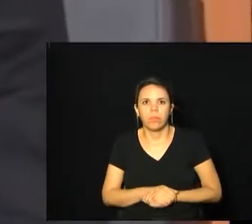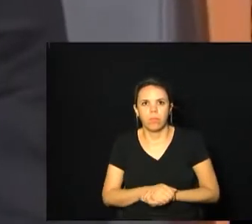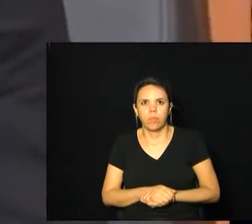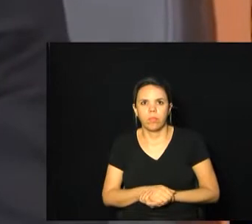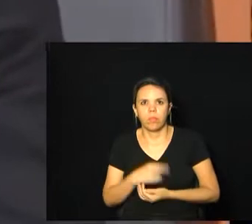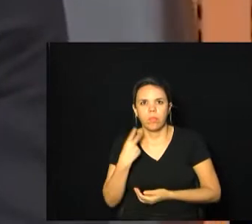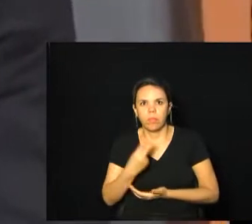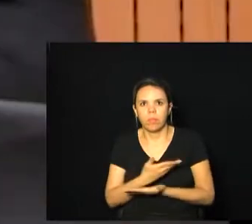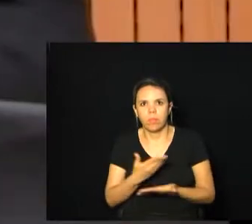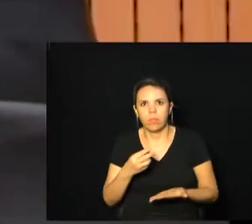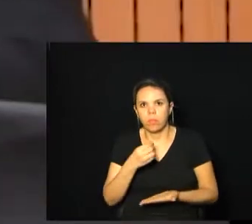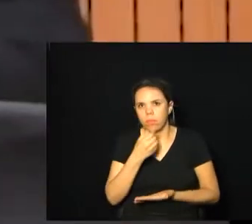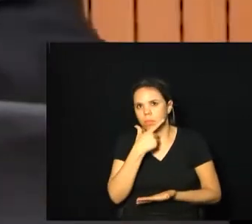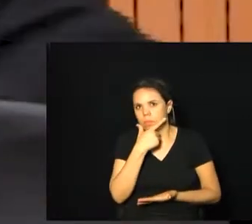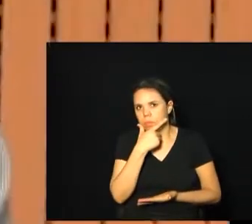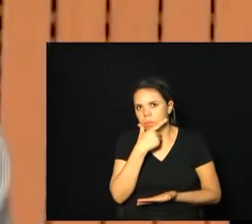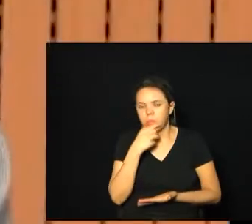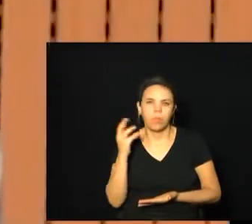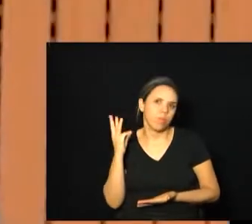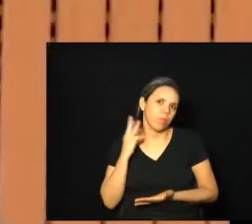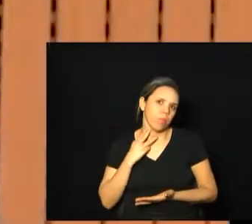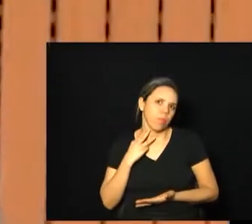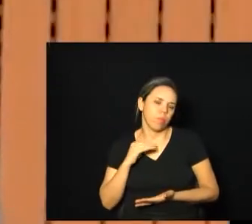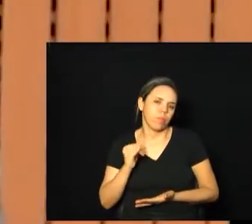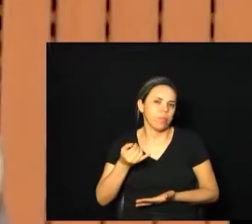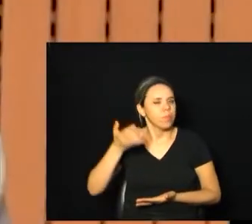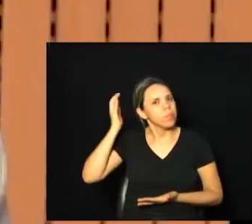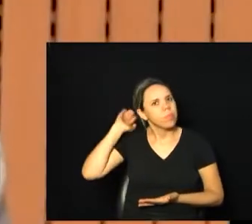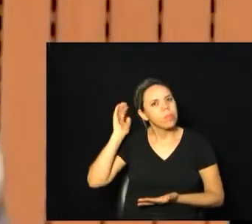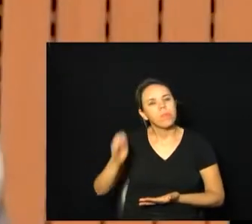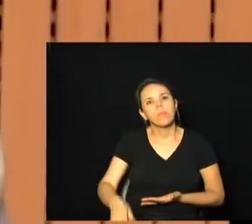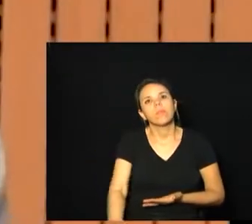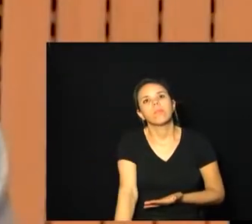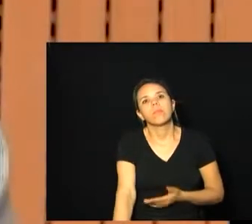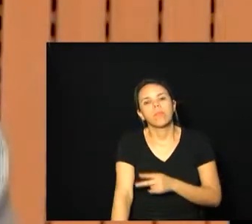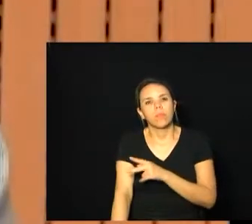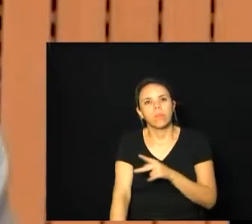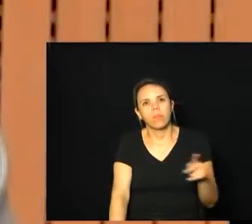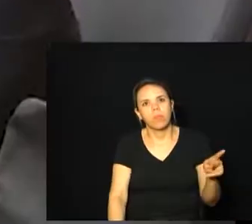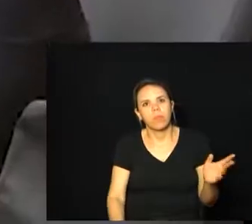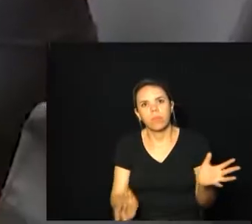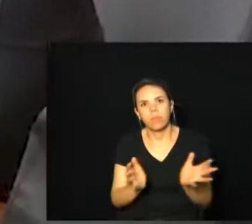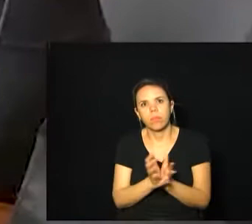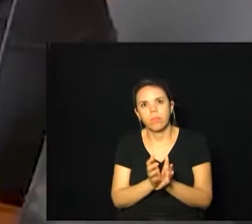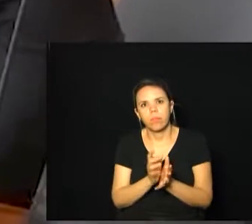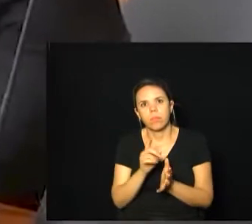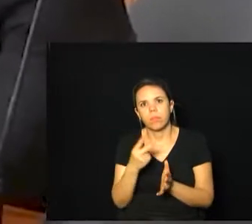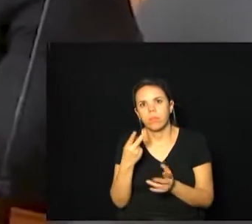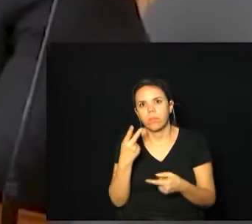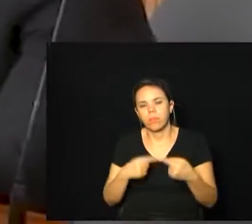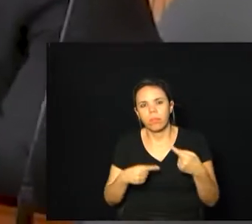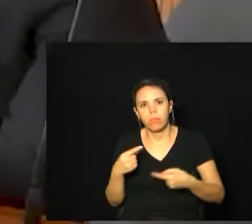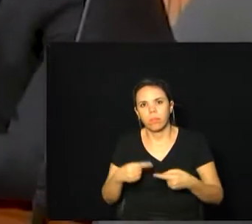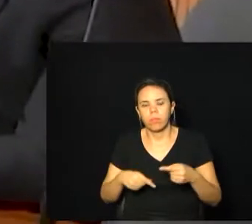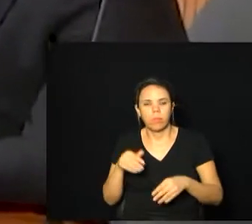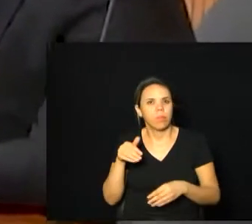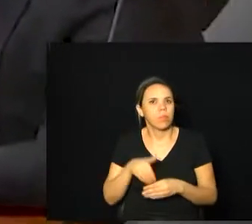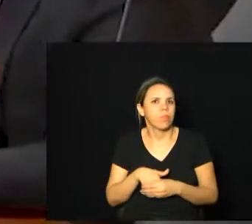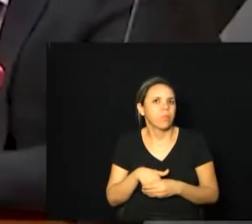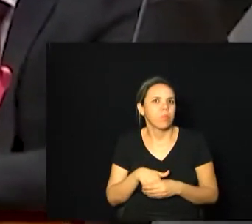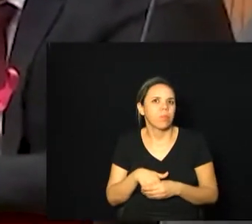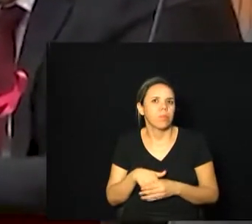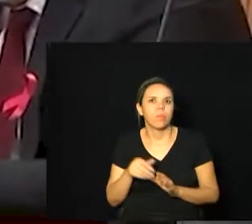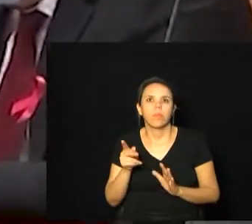os vereadores Marrom Cunha, Cecílio Santos e Juscelino da Barbarense, presidente do grupo. Eles discutiram e votaram